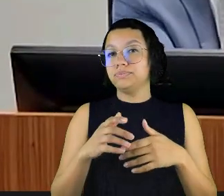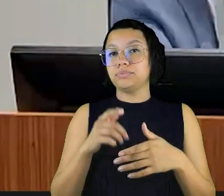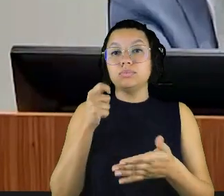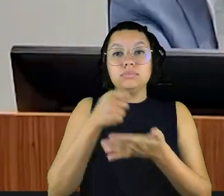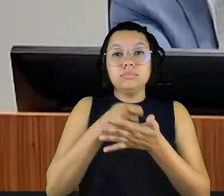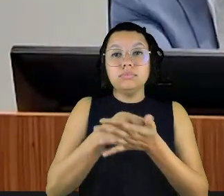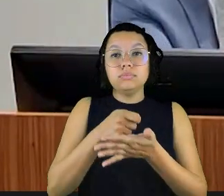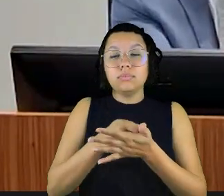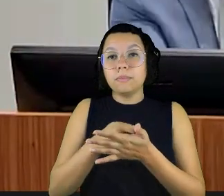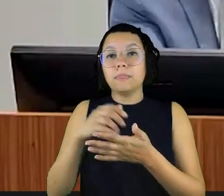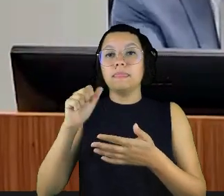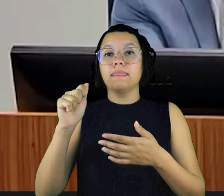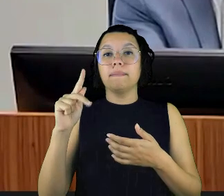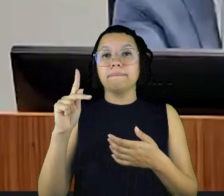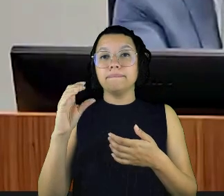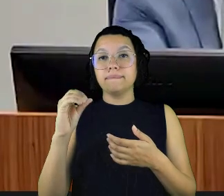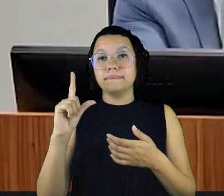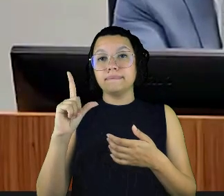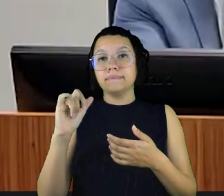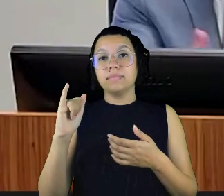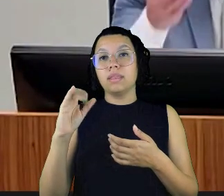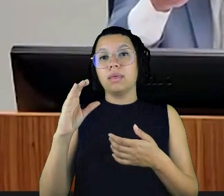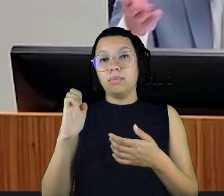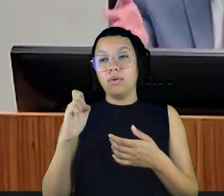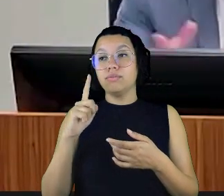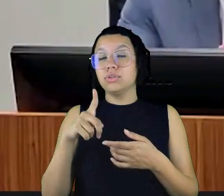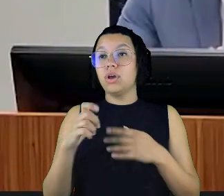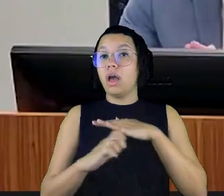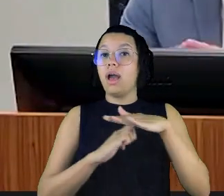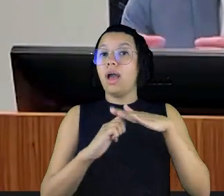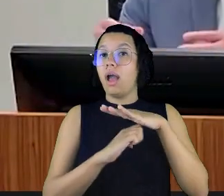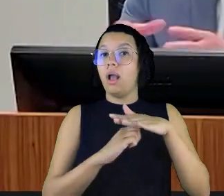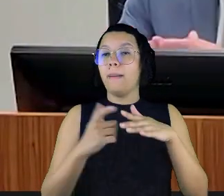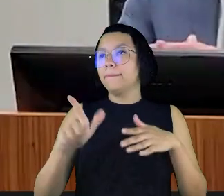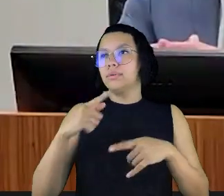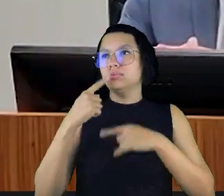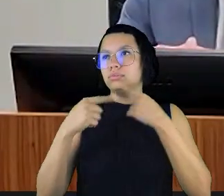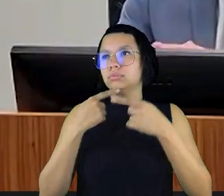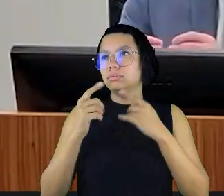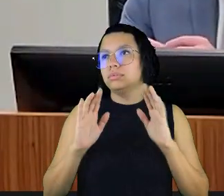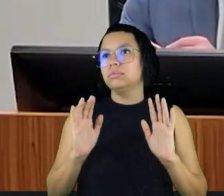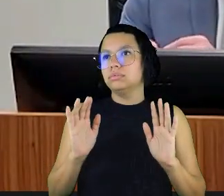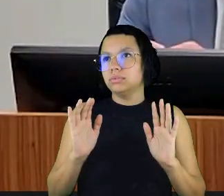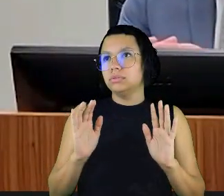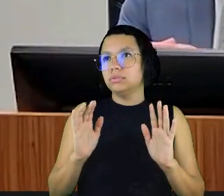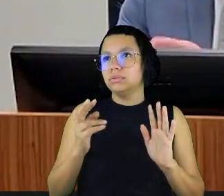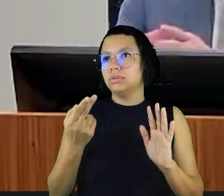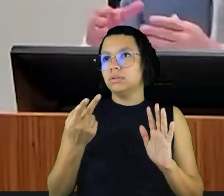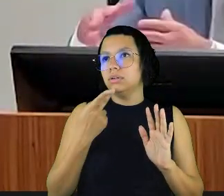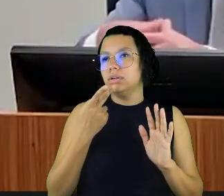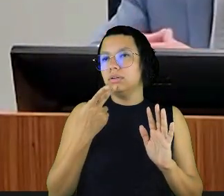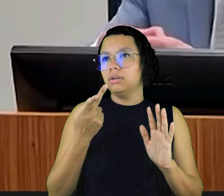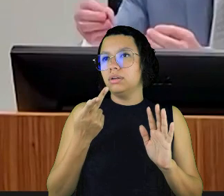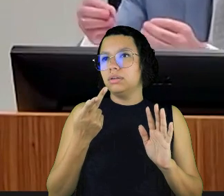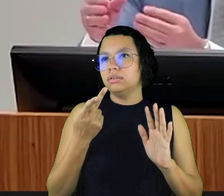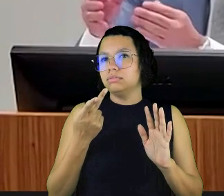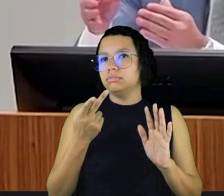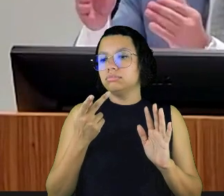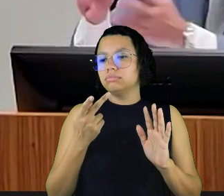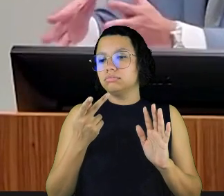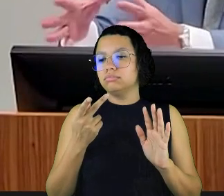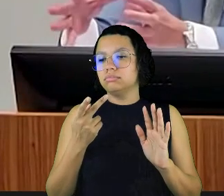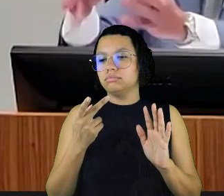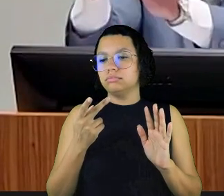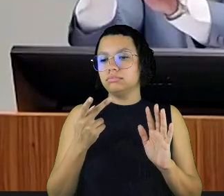coloca a empresa, sem dúvida nenhuma, né? Como diriam lá, lá em Paris, né, Tânia,